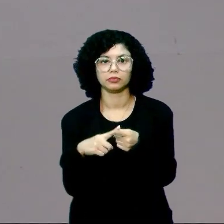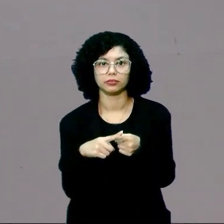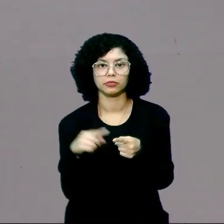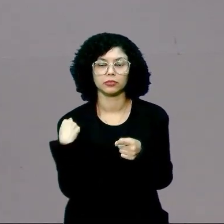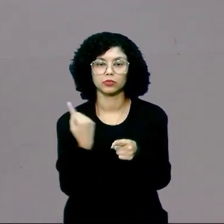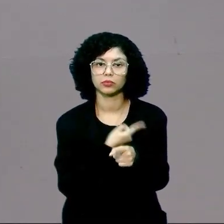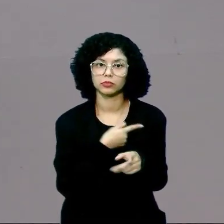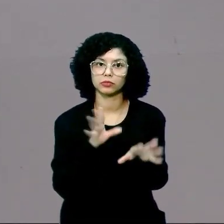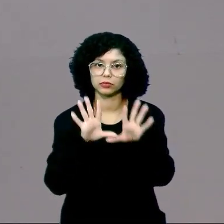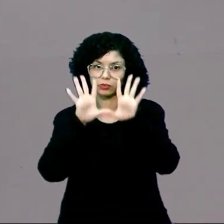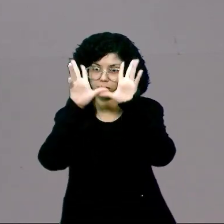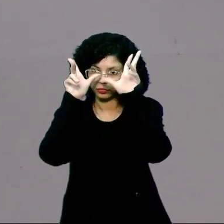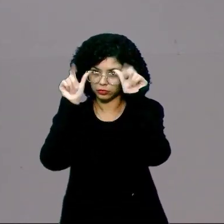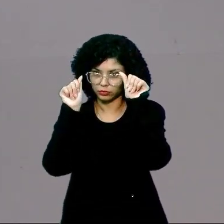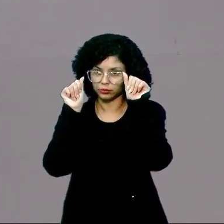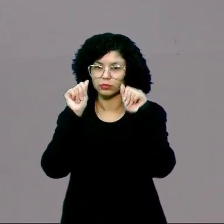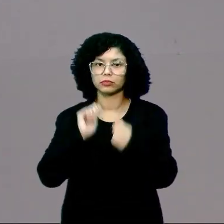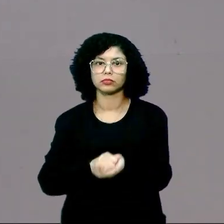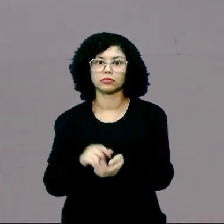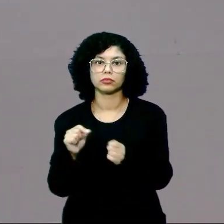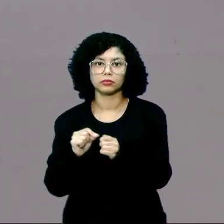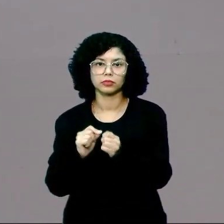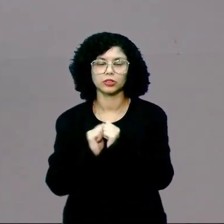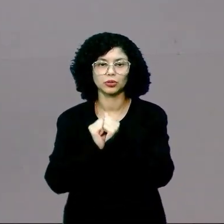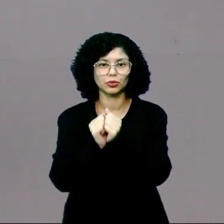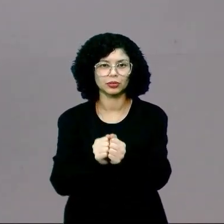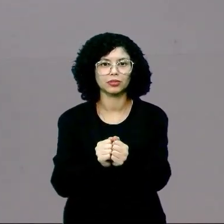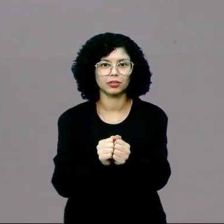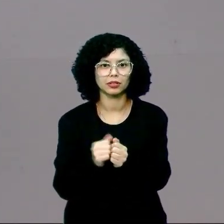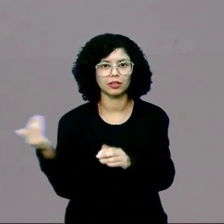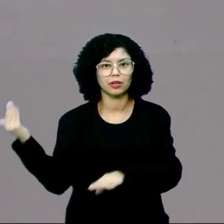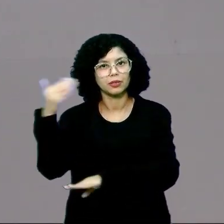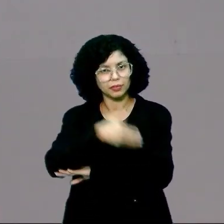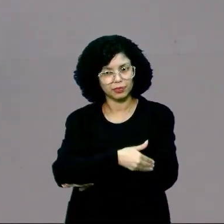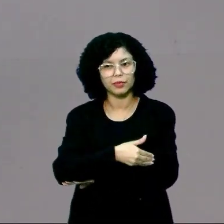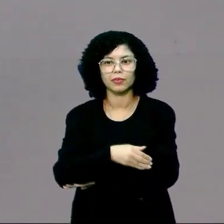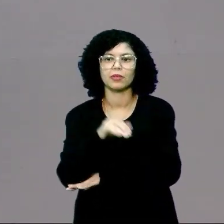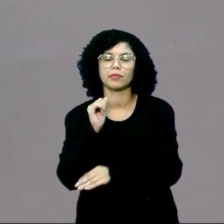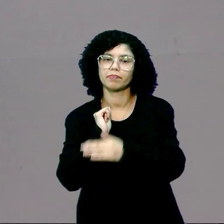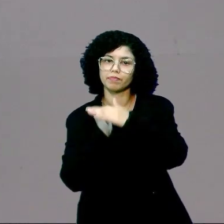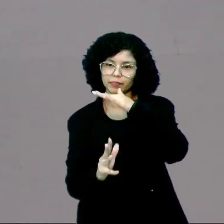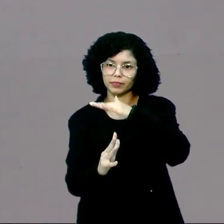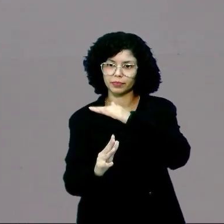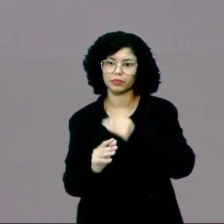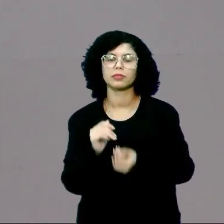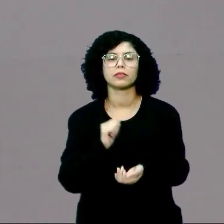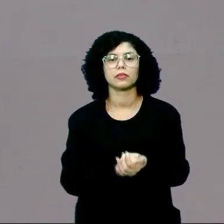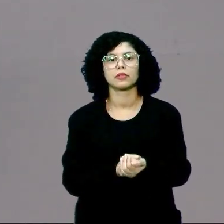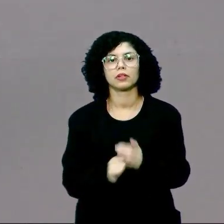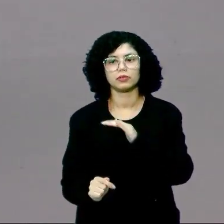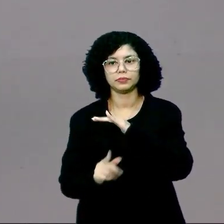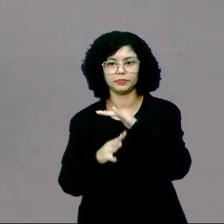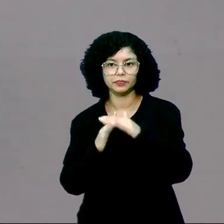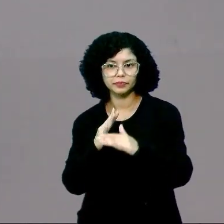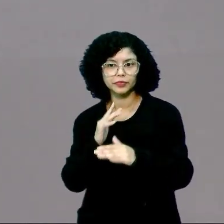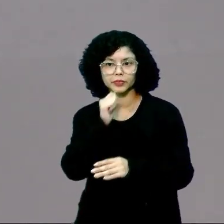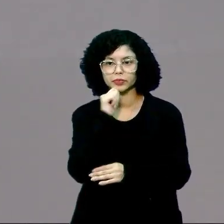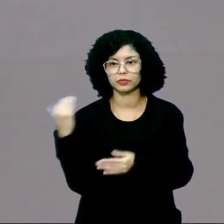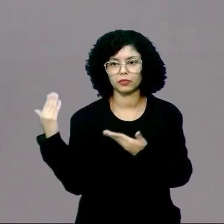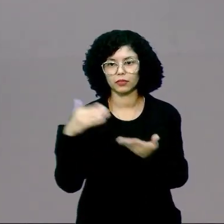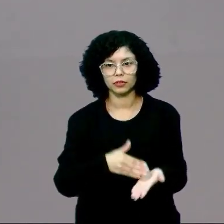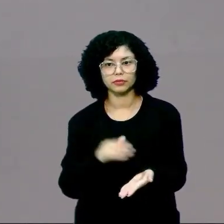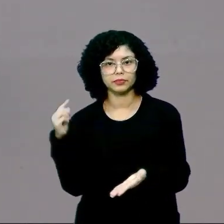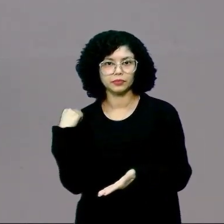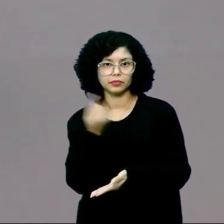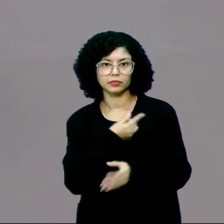o nosso Acre ele é fronteira aí para a entrada de imigrantes e vários desses venezuelanos, né? Eles chegaram